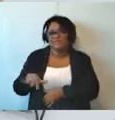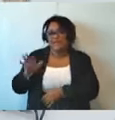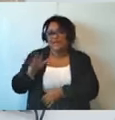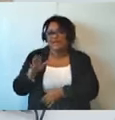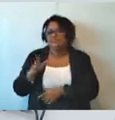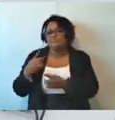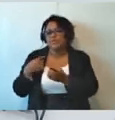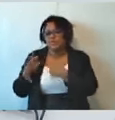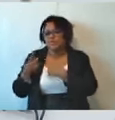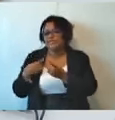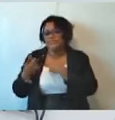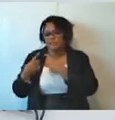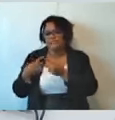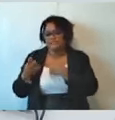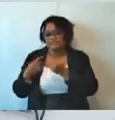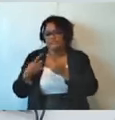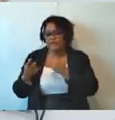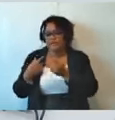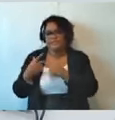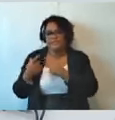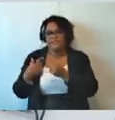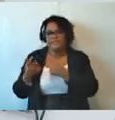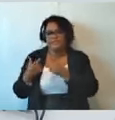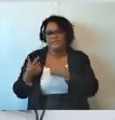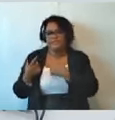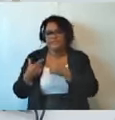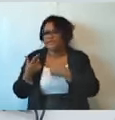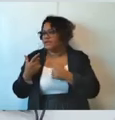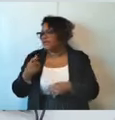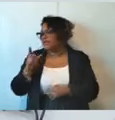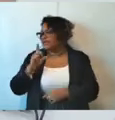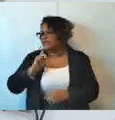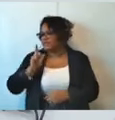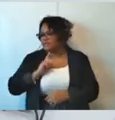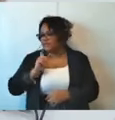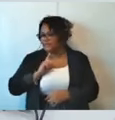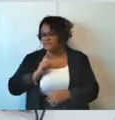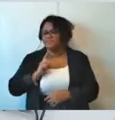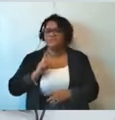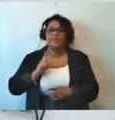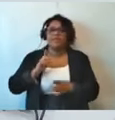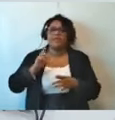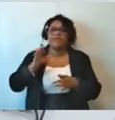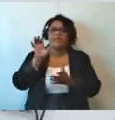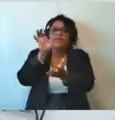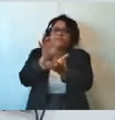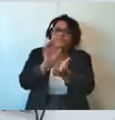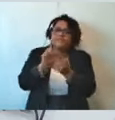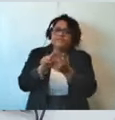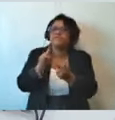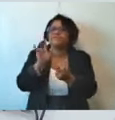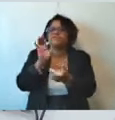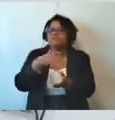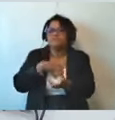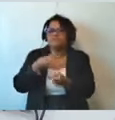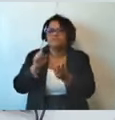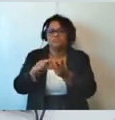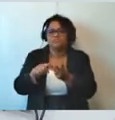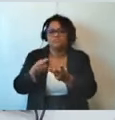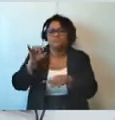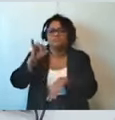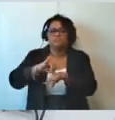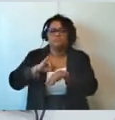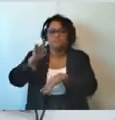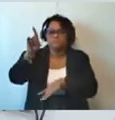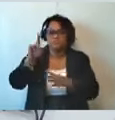implanta, e eles foram dando autorizações, que eu saiba, Recife, Salvador, Rio de Janeiro, São Paulo, São Bernardo, Santo André, são as cidades que eu sei